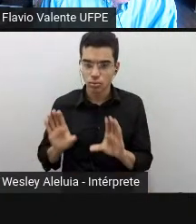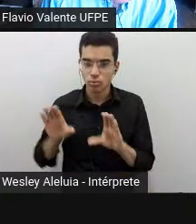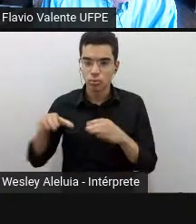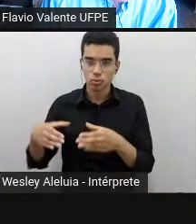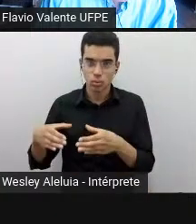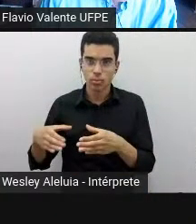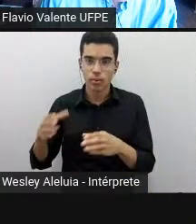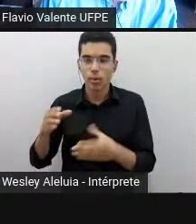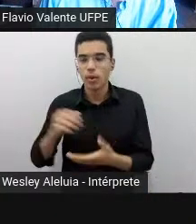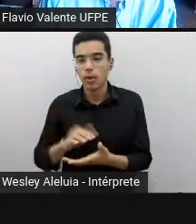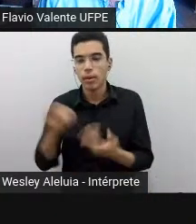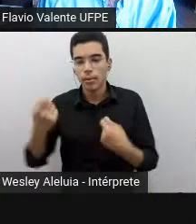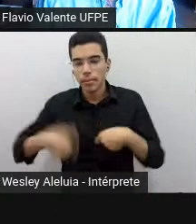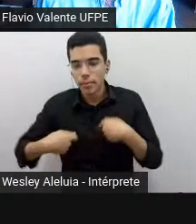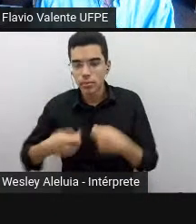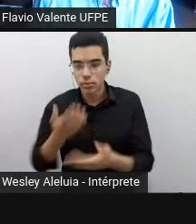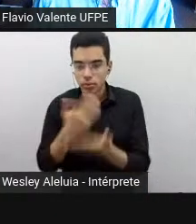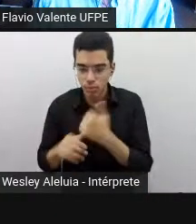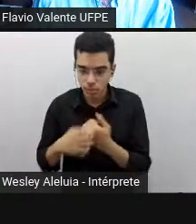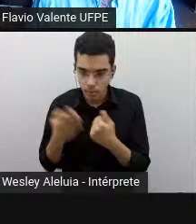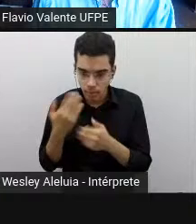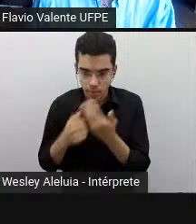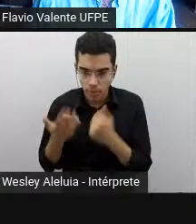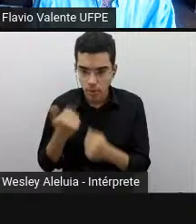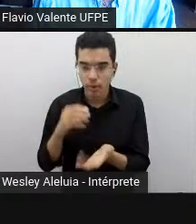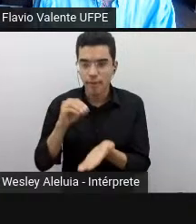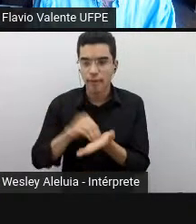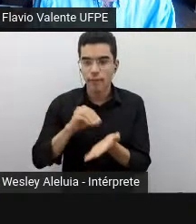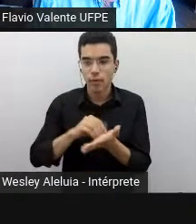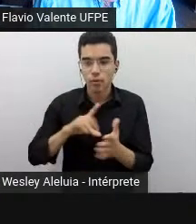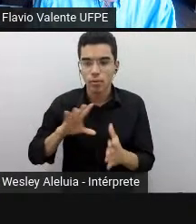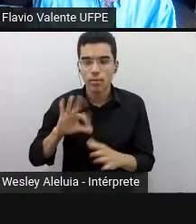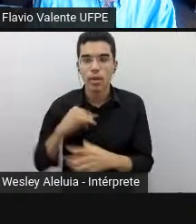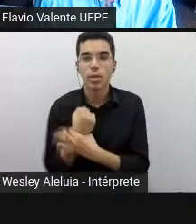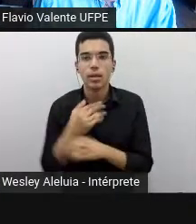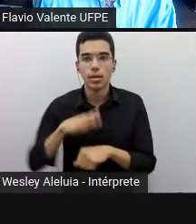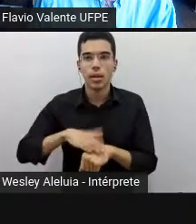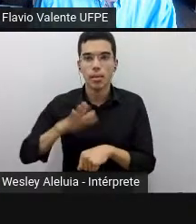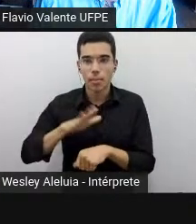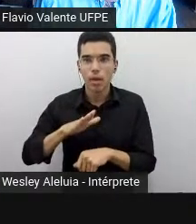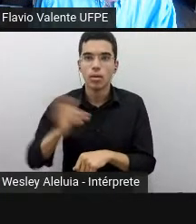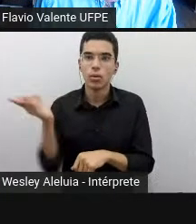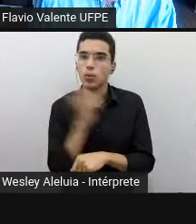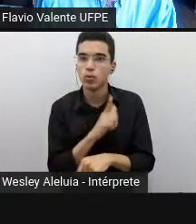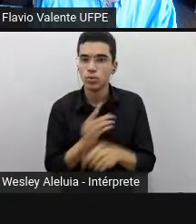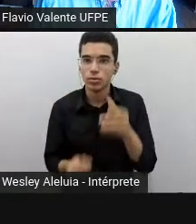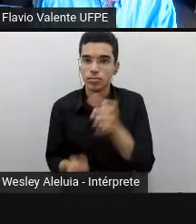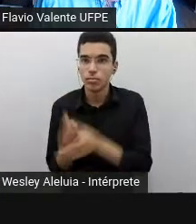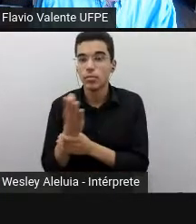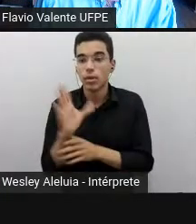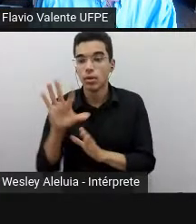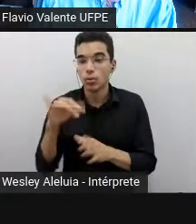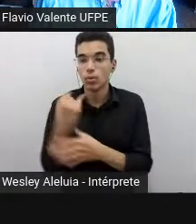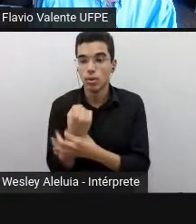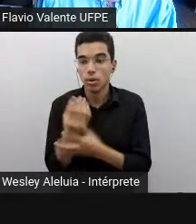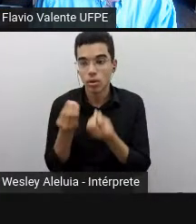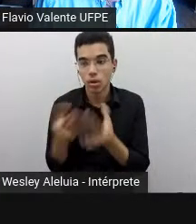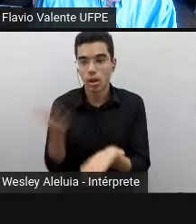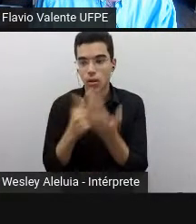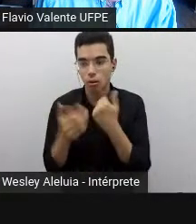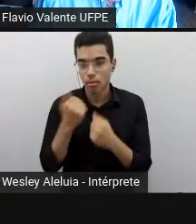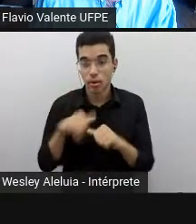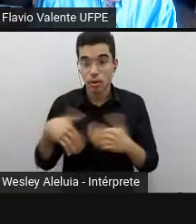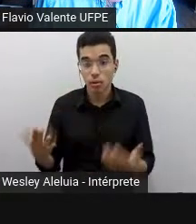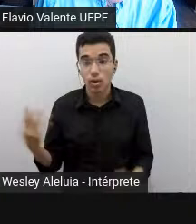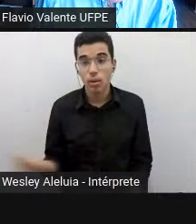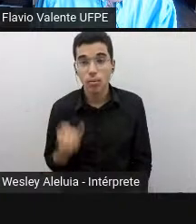vulneráveis, dos instrumentos disponíveis para exigir a realização dos direitos. Para isso, é fundamental que eles saibam que são esses direitos e como